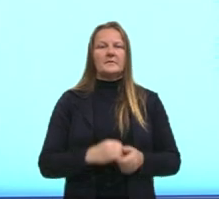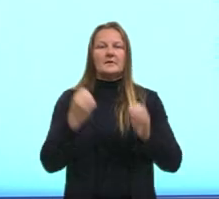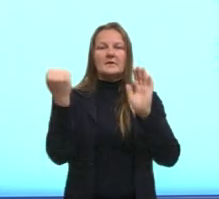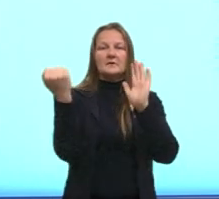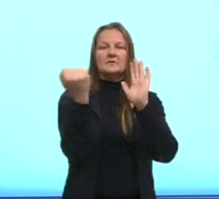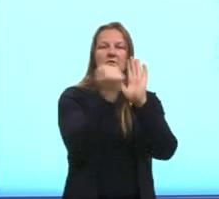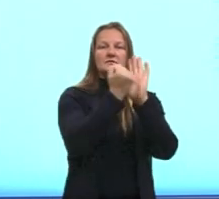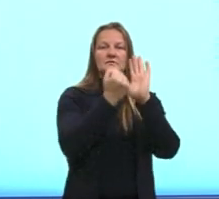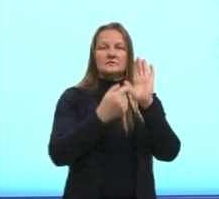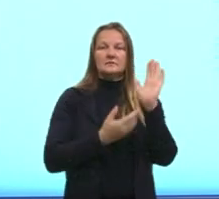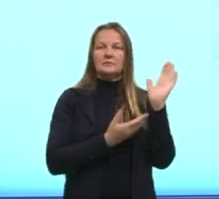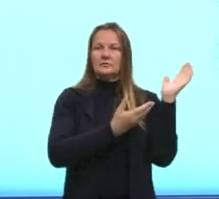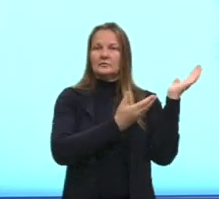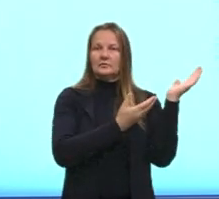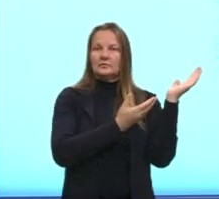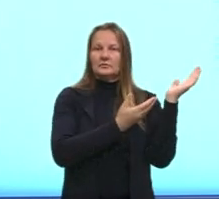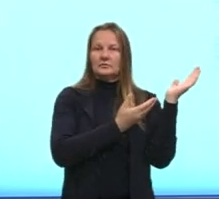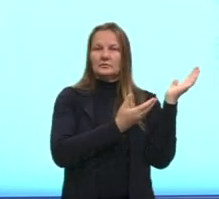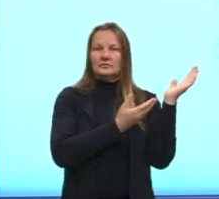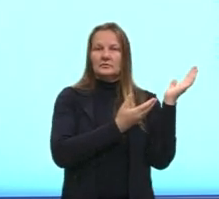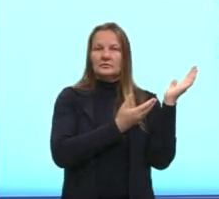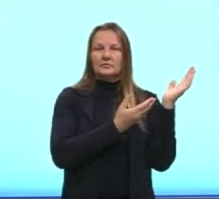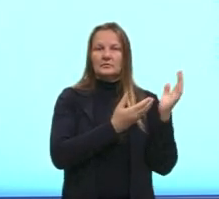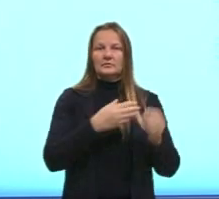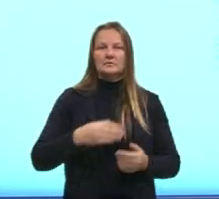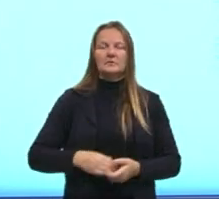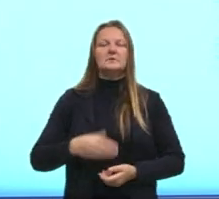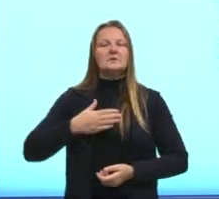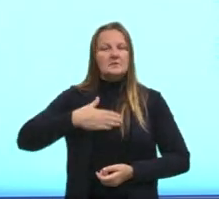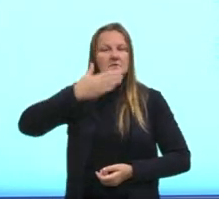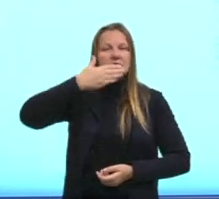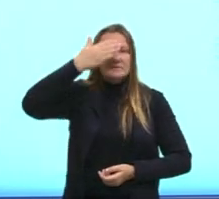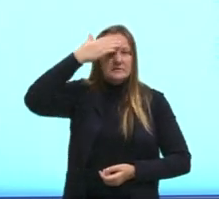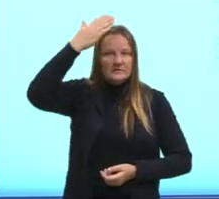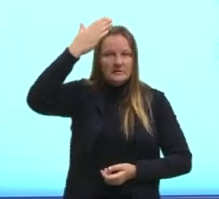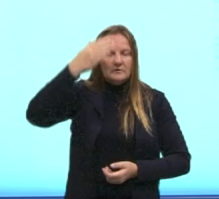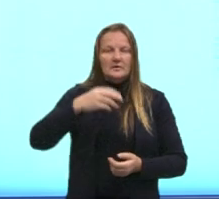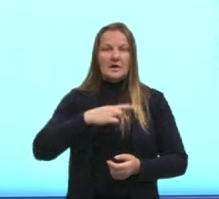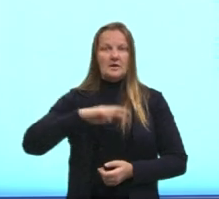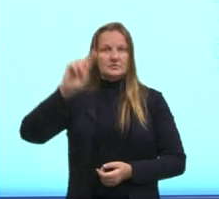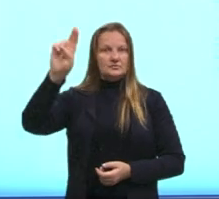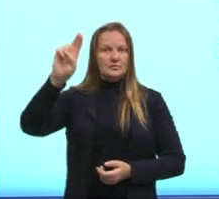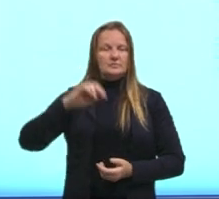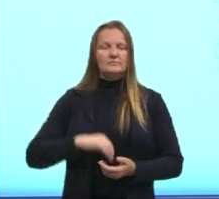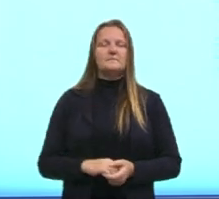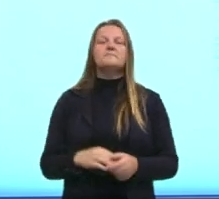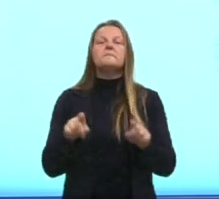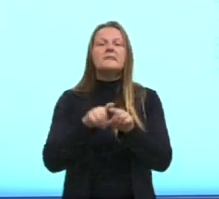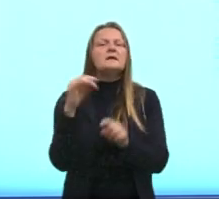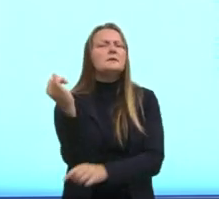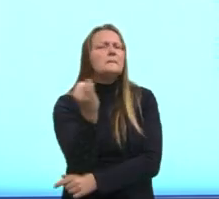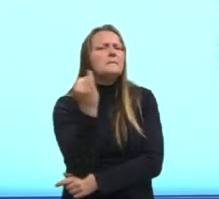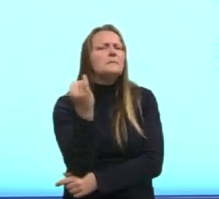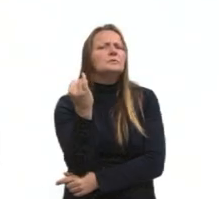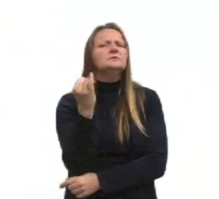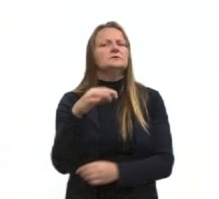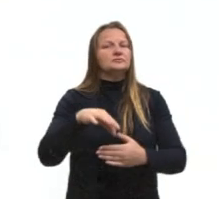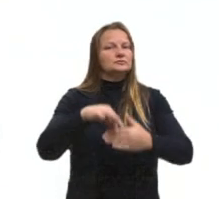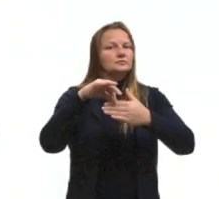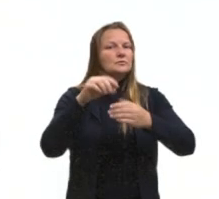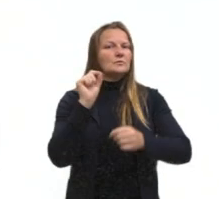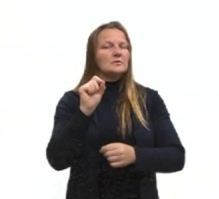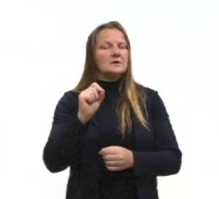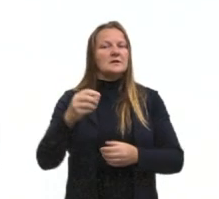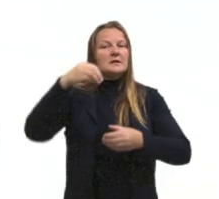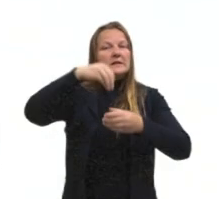estrela que são símbolos então do islamismo tá agonizada importante a gente salientar dentro